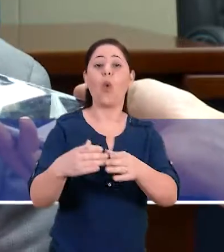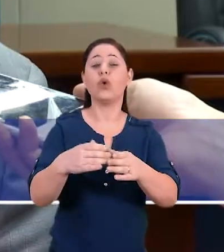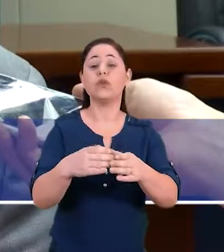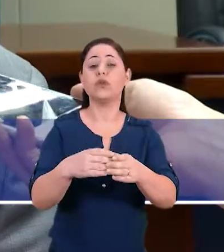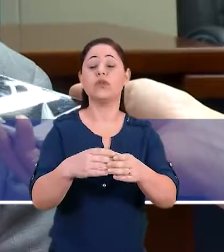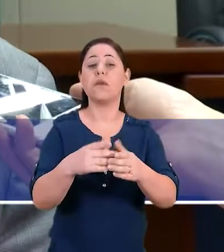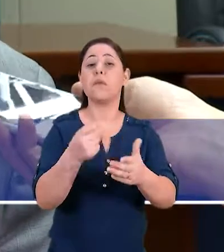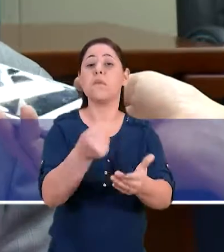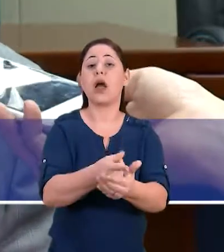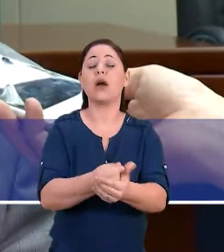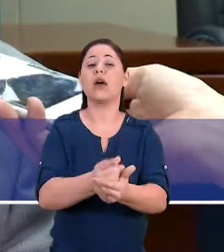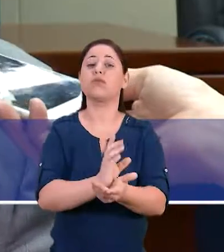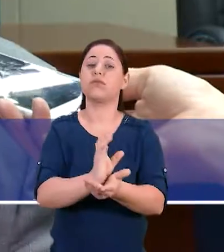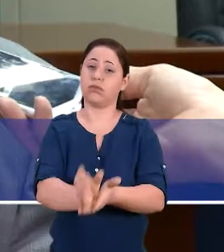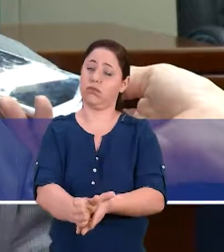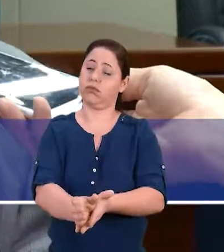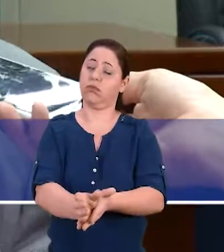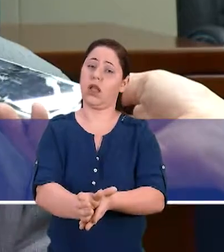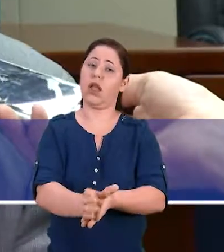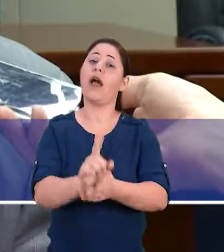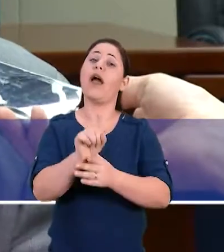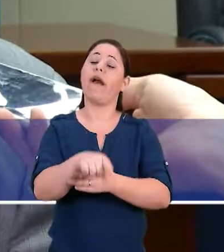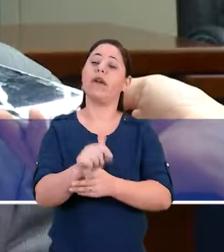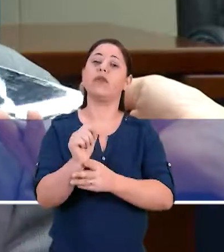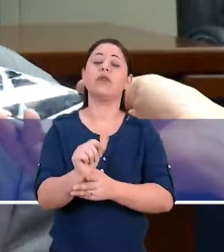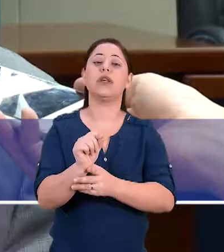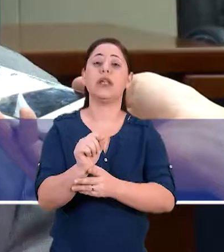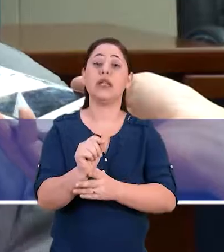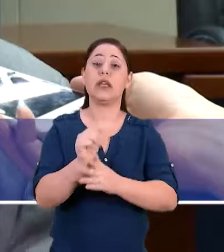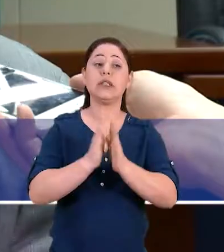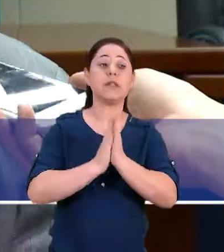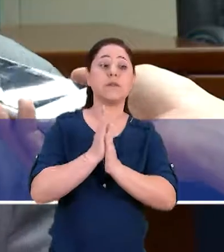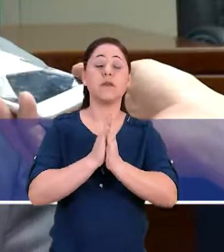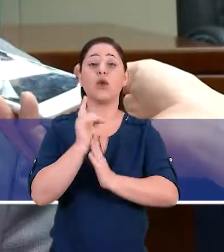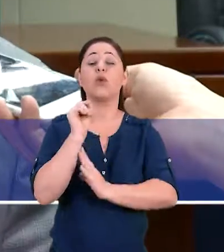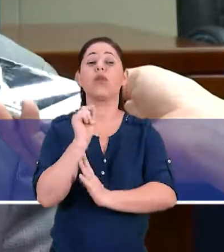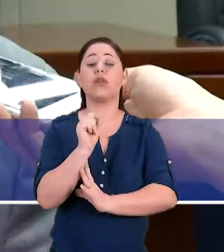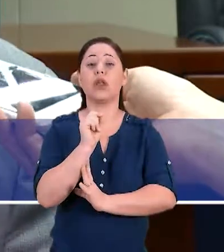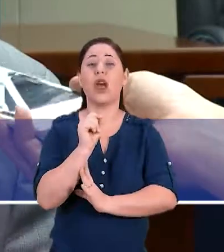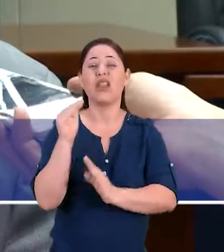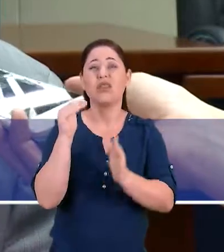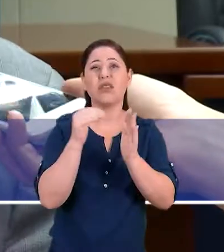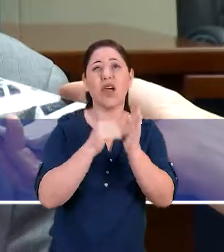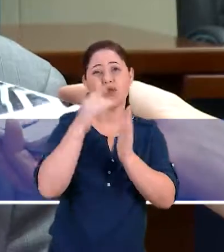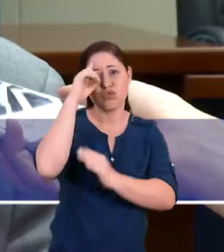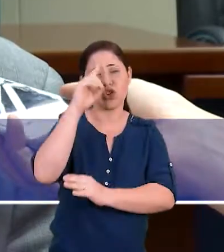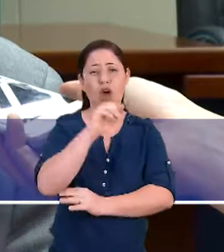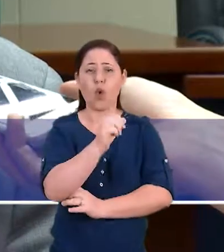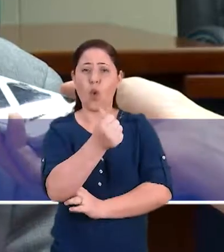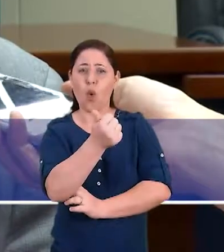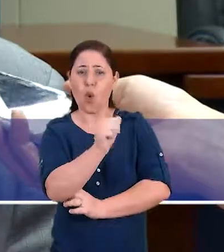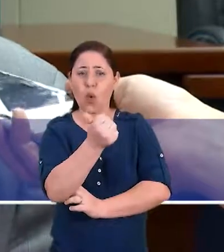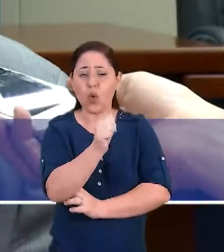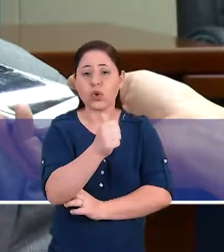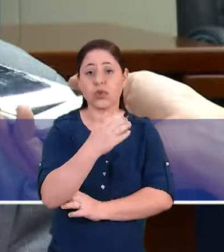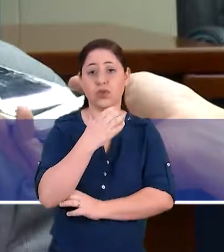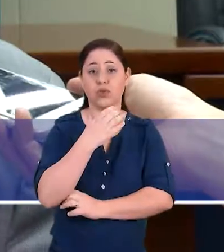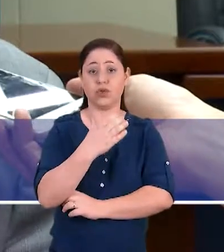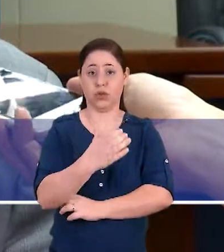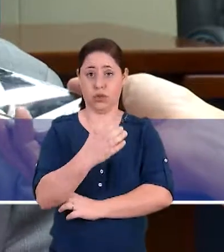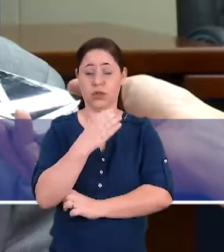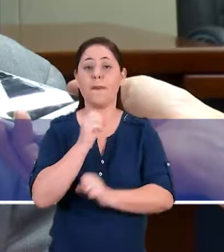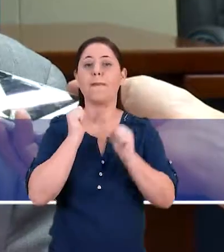de dotação orçamentária, né? E a nossa expectativa é que até o dia